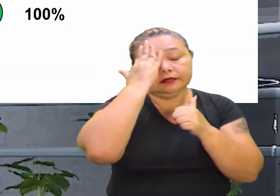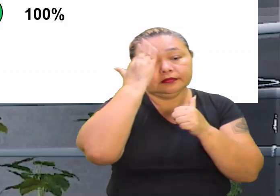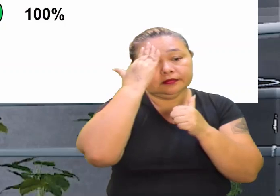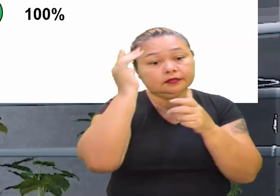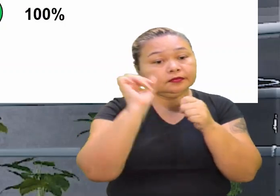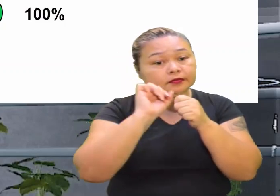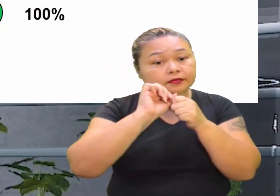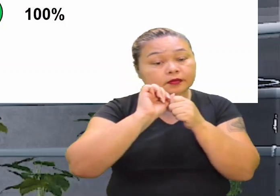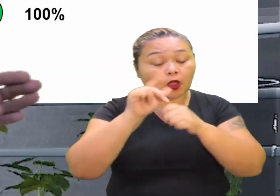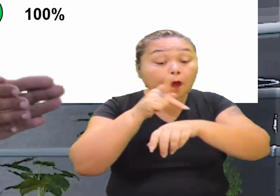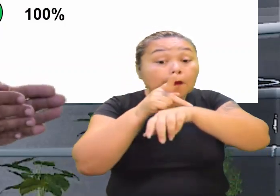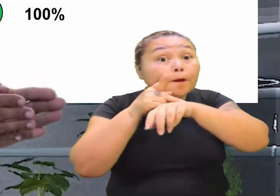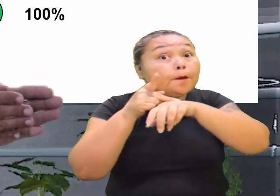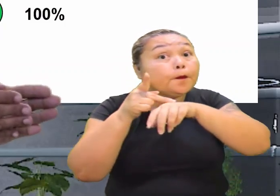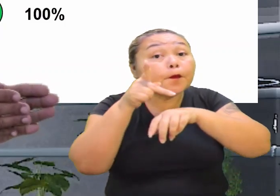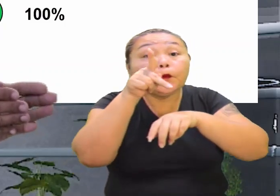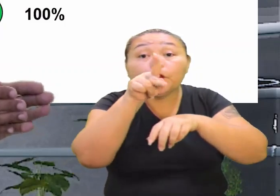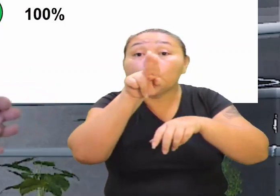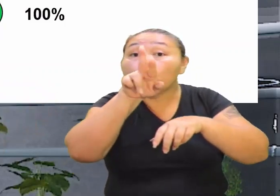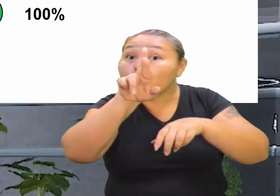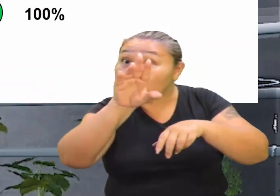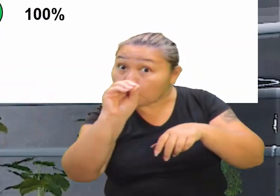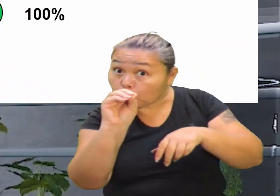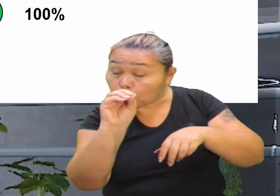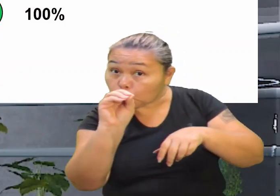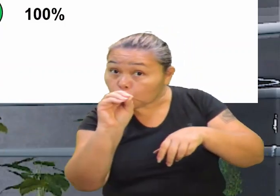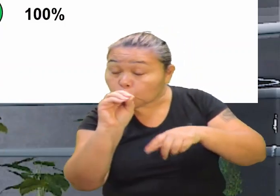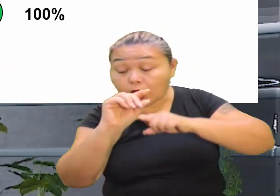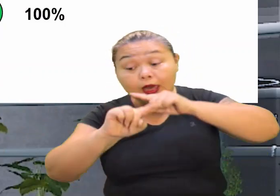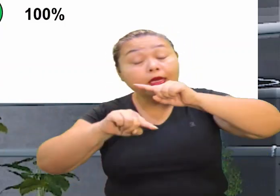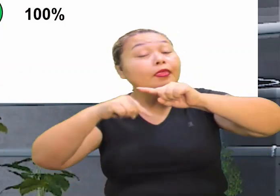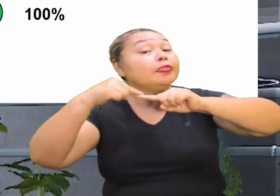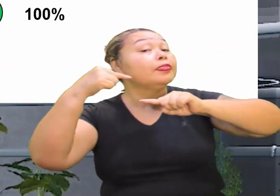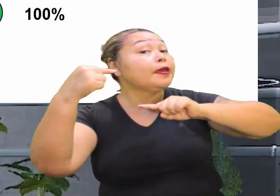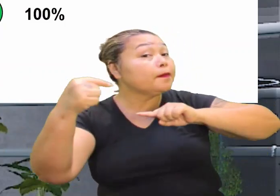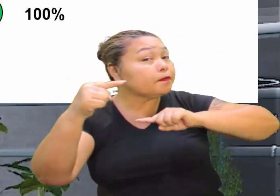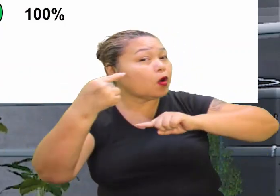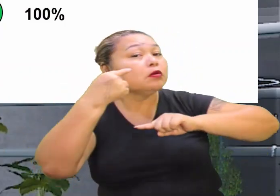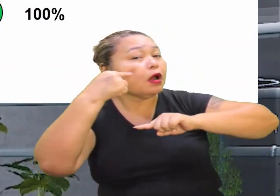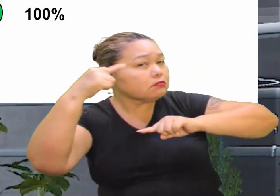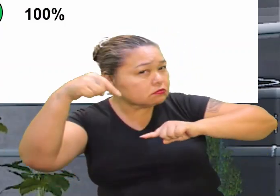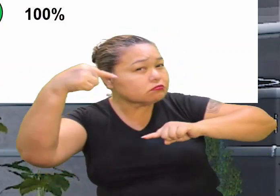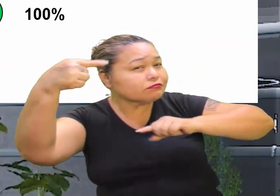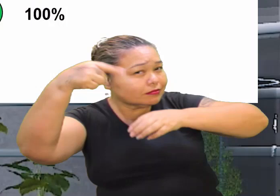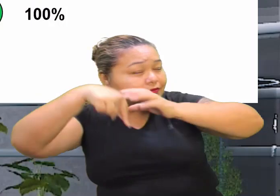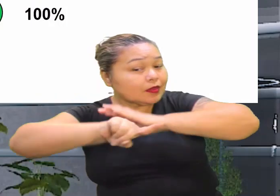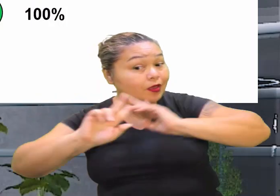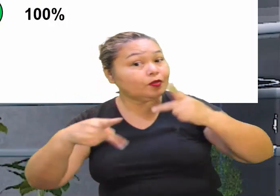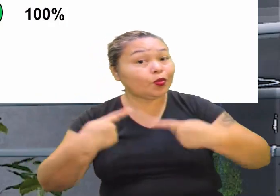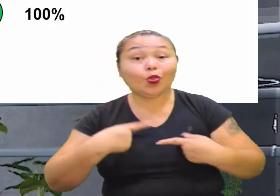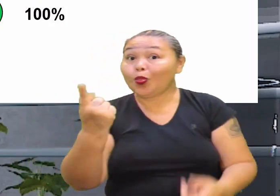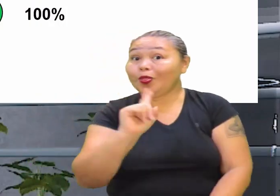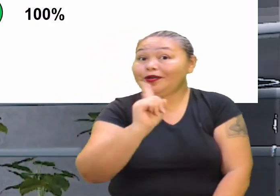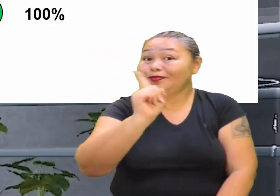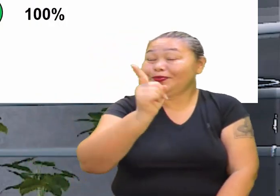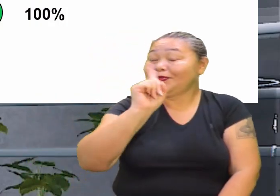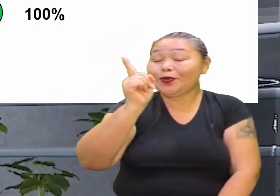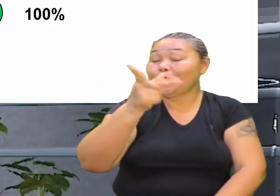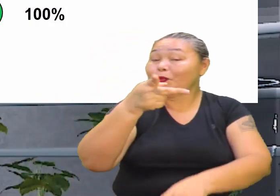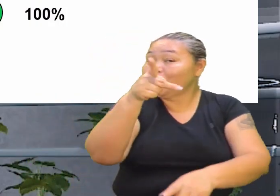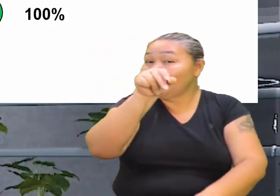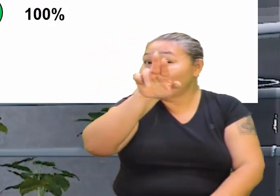trabalhando com puro. Depois a gente vê as particularidades nossas do ser humano de não ter essa